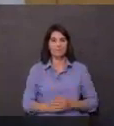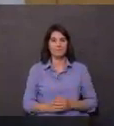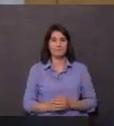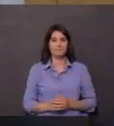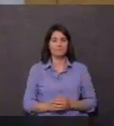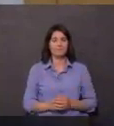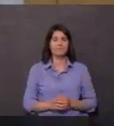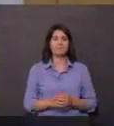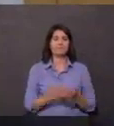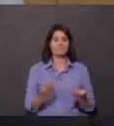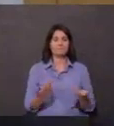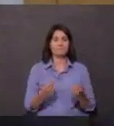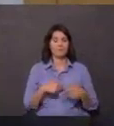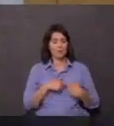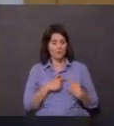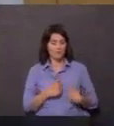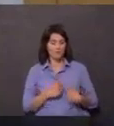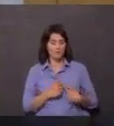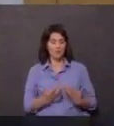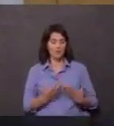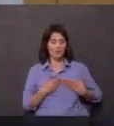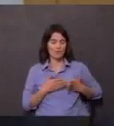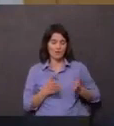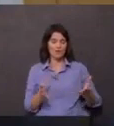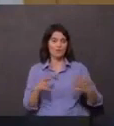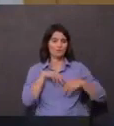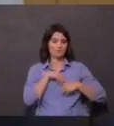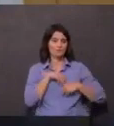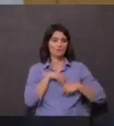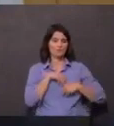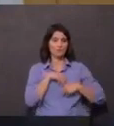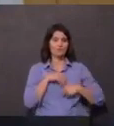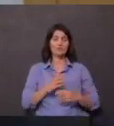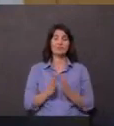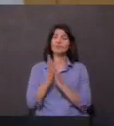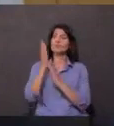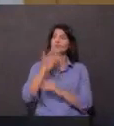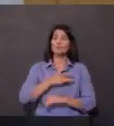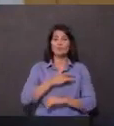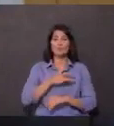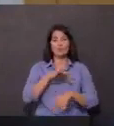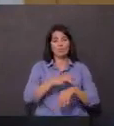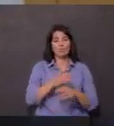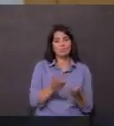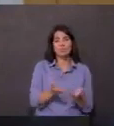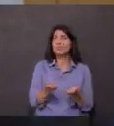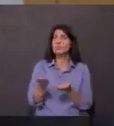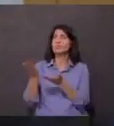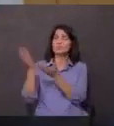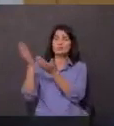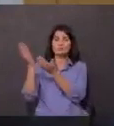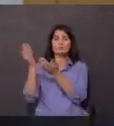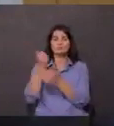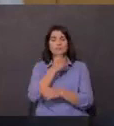Olhai-o com os olhos do vosso coração e confiai ao Deus de amor a vossa doença, o